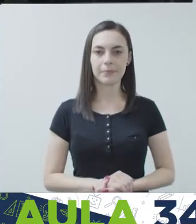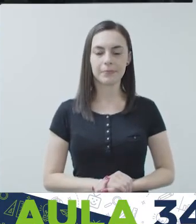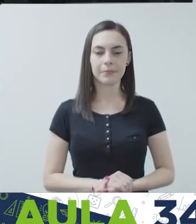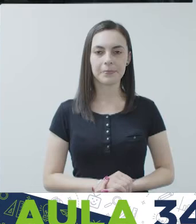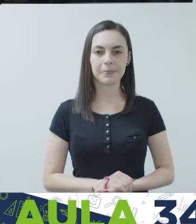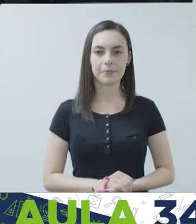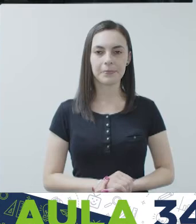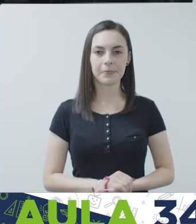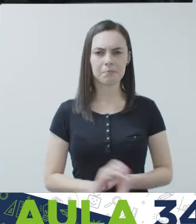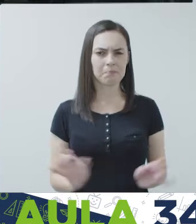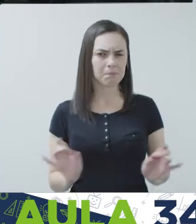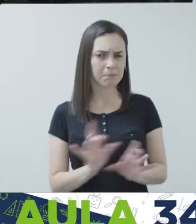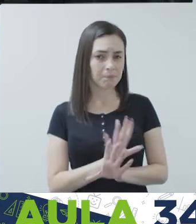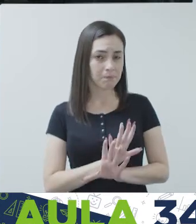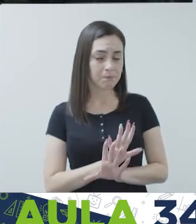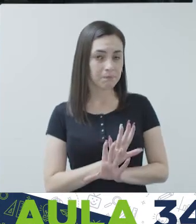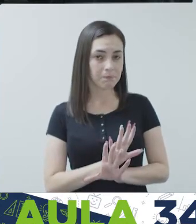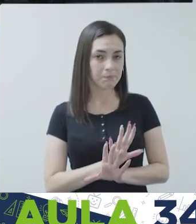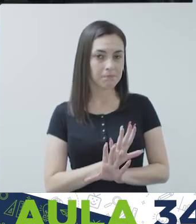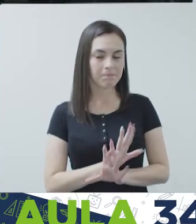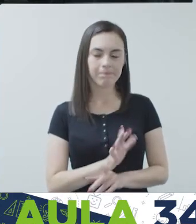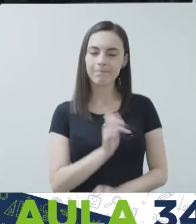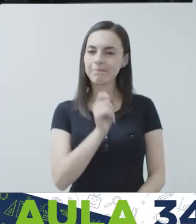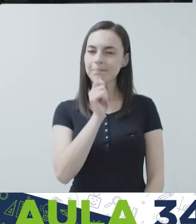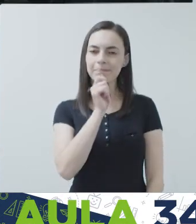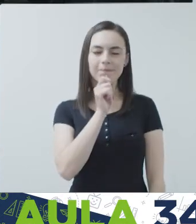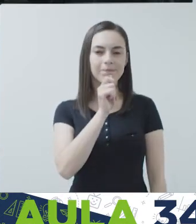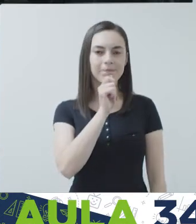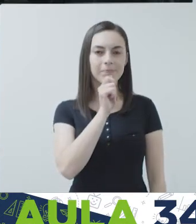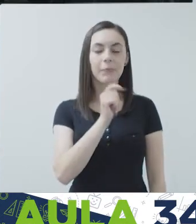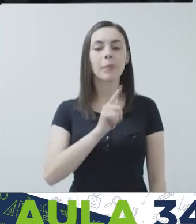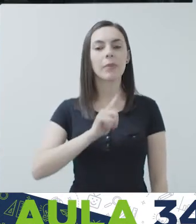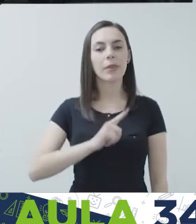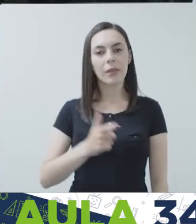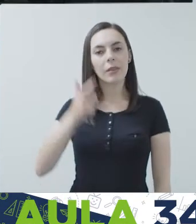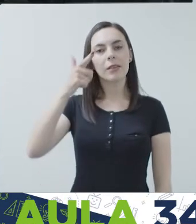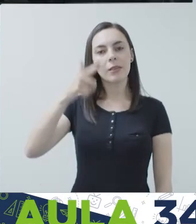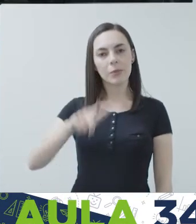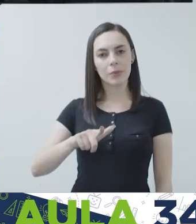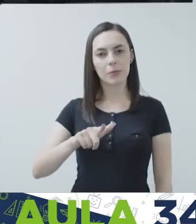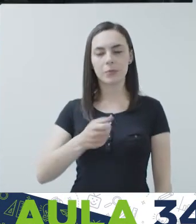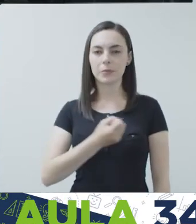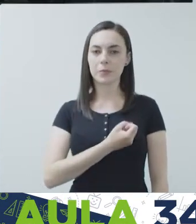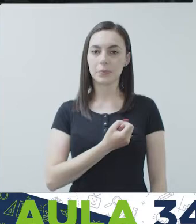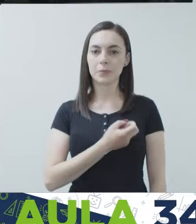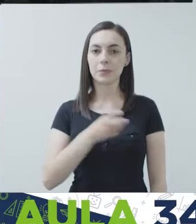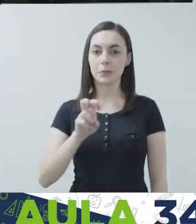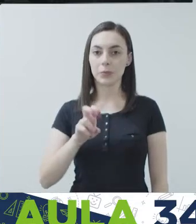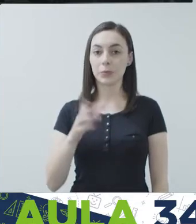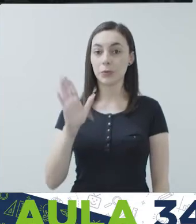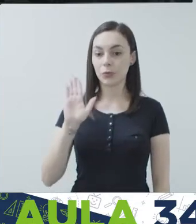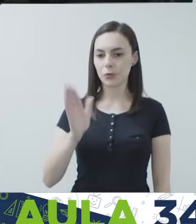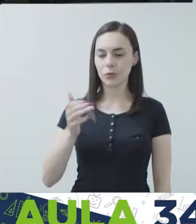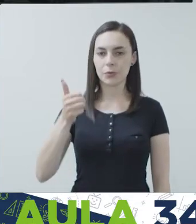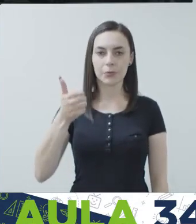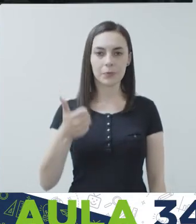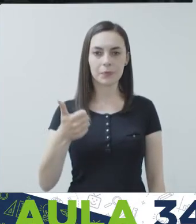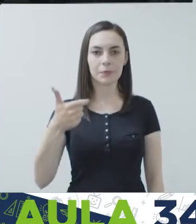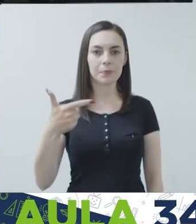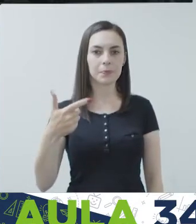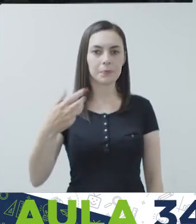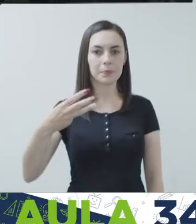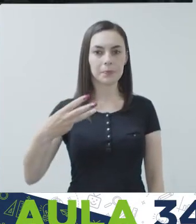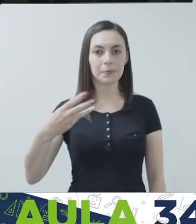Será que nós acabamos? Não, nós vamos fazer mais o número 5. Fizemos um,